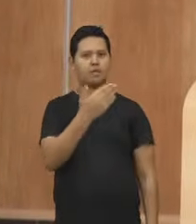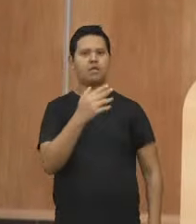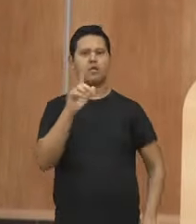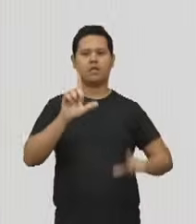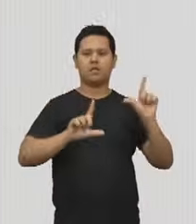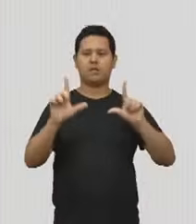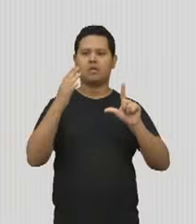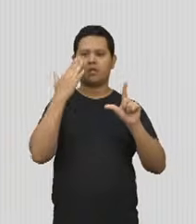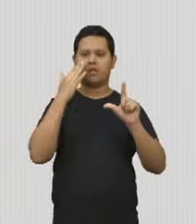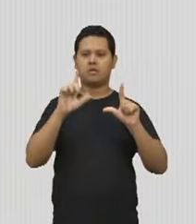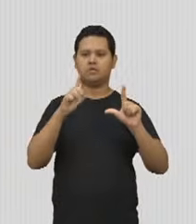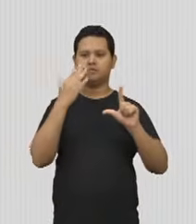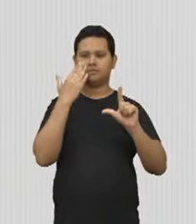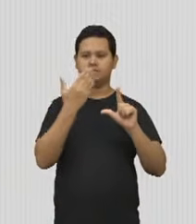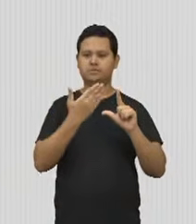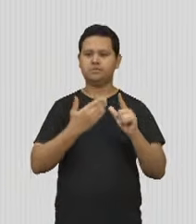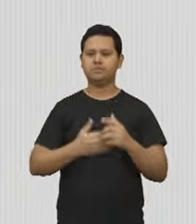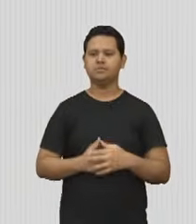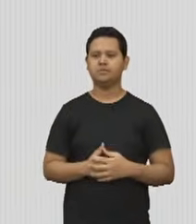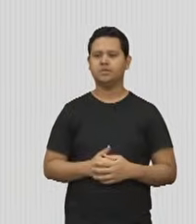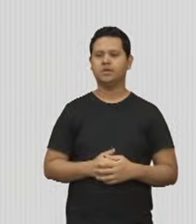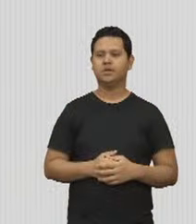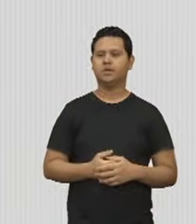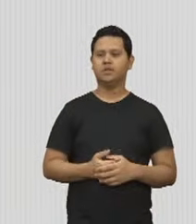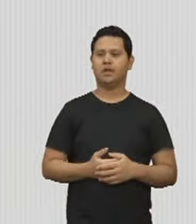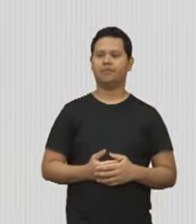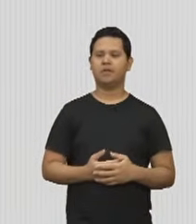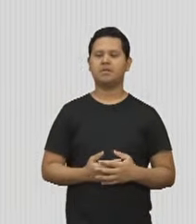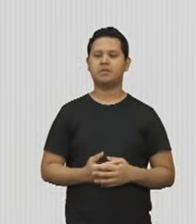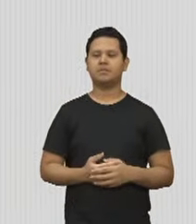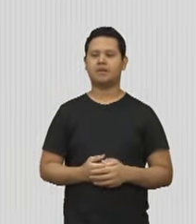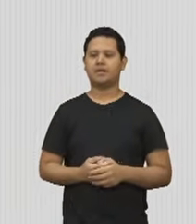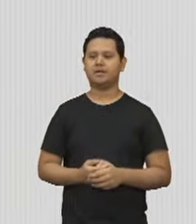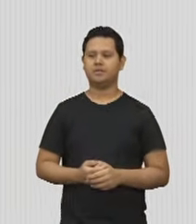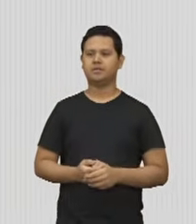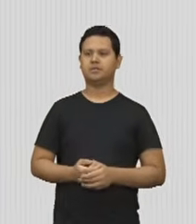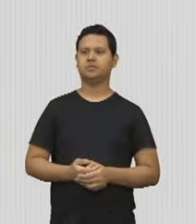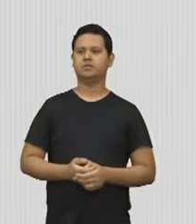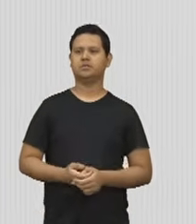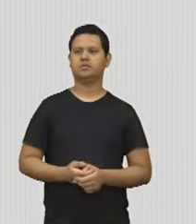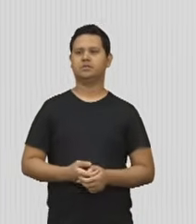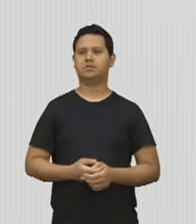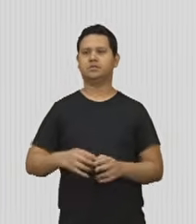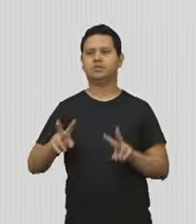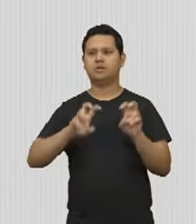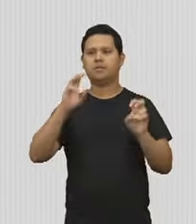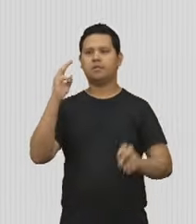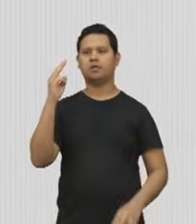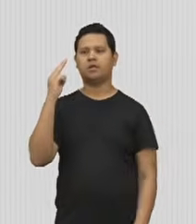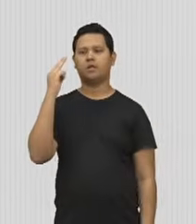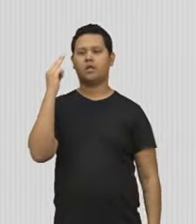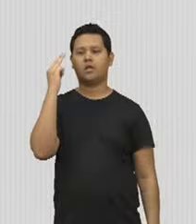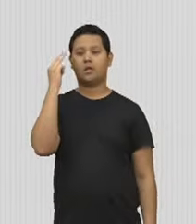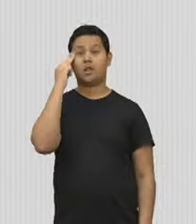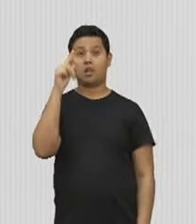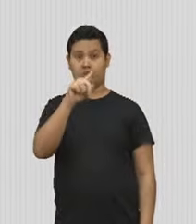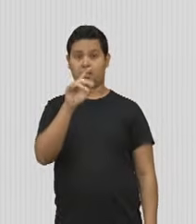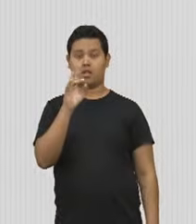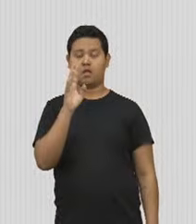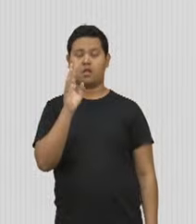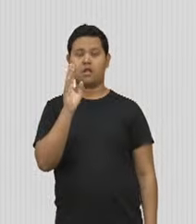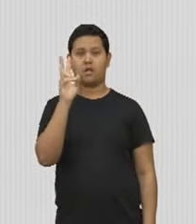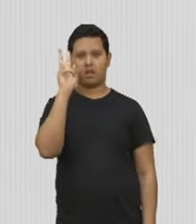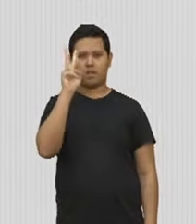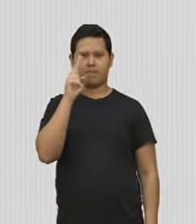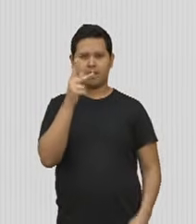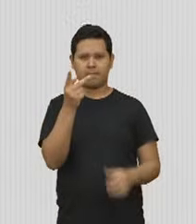Câmara, voltar o slide para a gente aí. Queria começar aqui, pessoal, nesse primeiro slide, para fazer uma memória, você que nos assiste em casa aí,